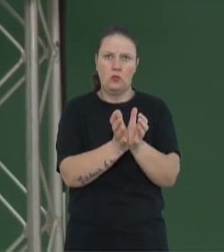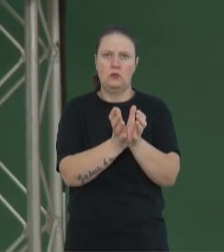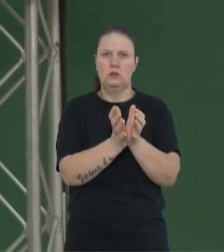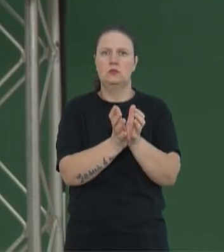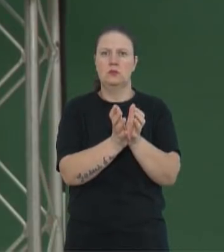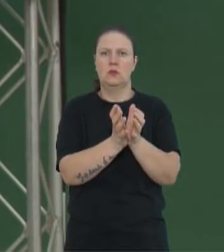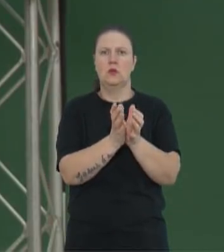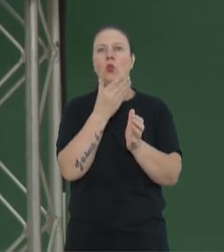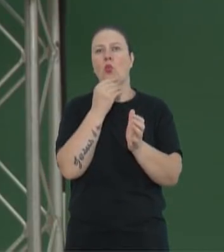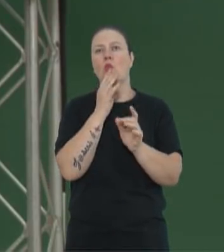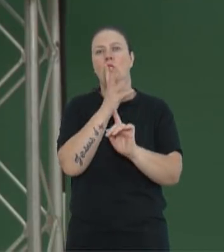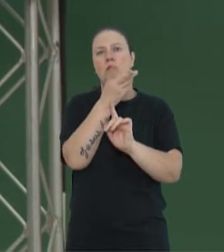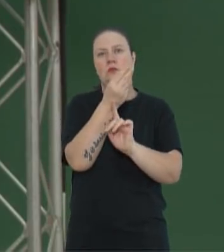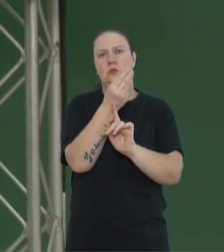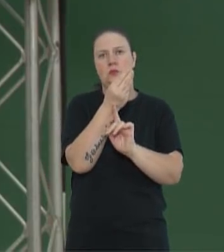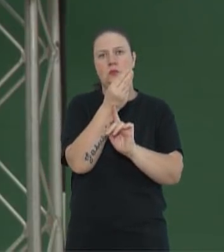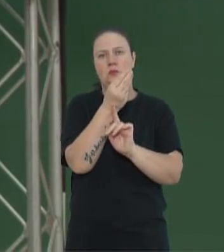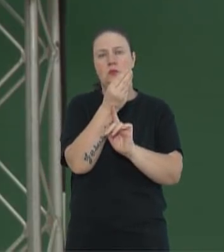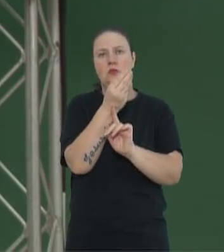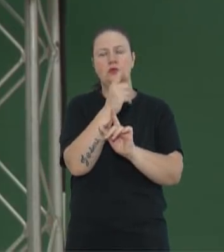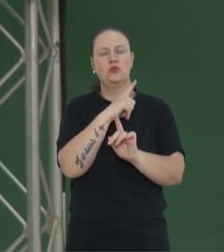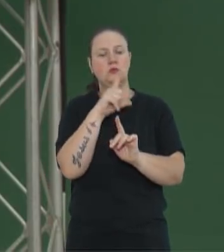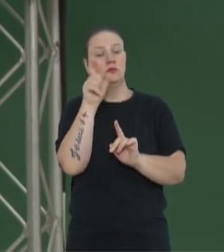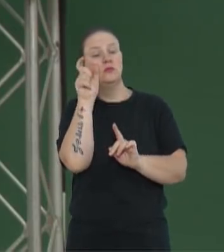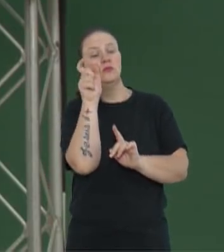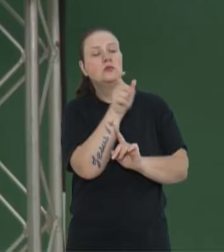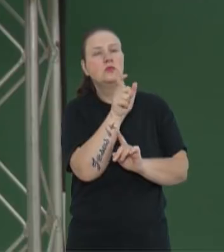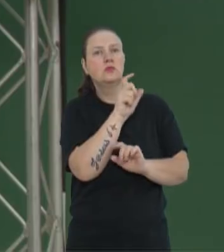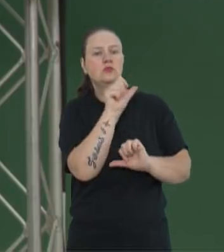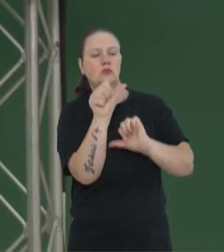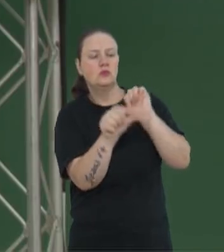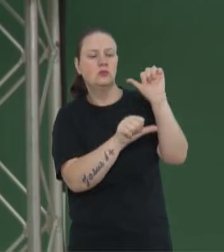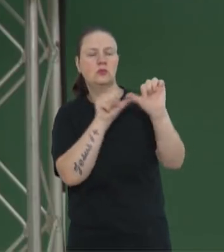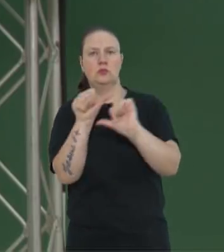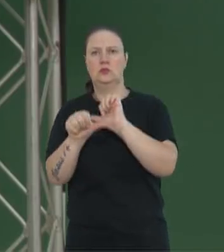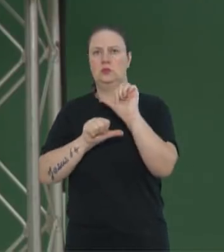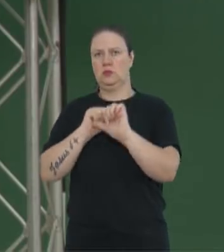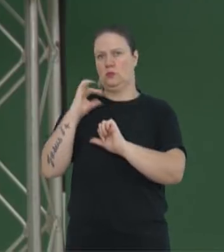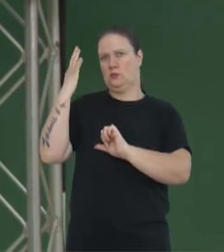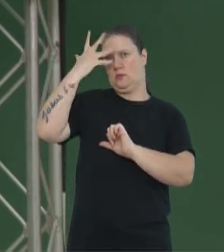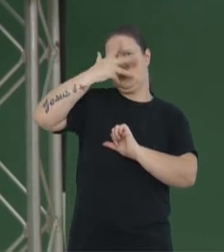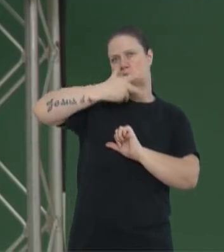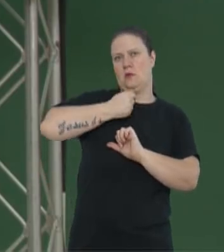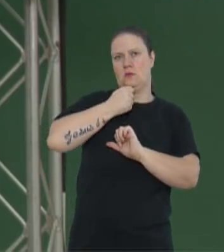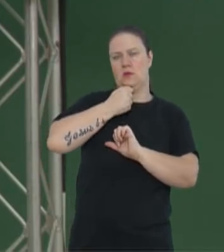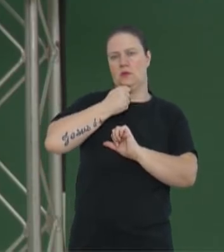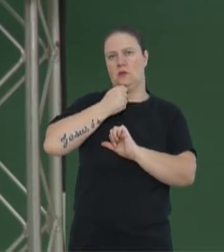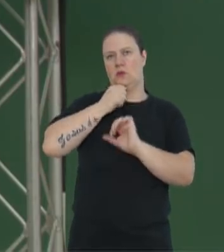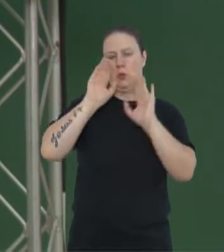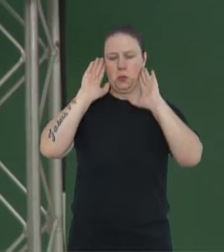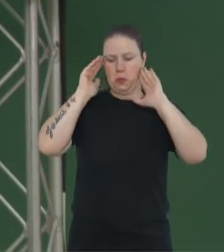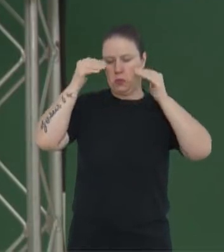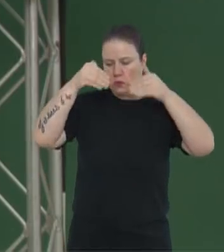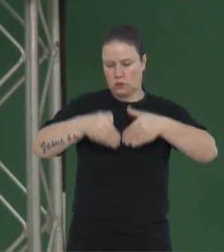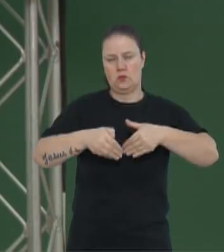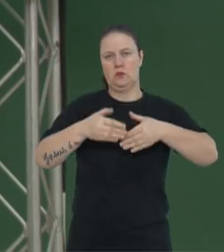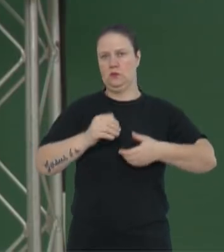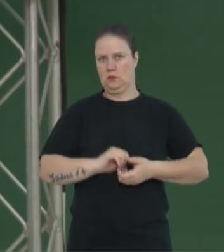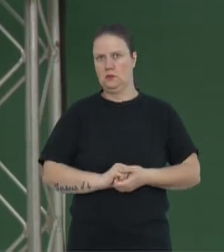Haussmann, eles tinham a intenção de modificar essa ideia de beleza, né, o que é